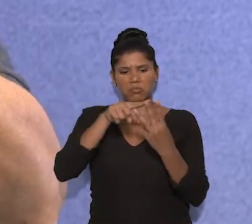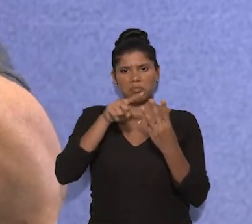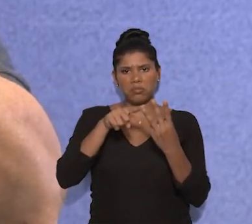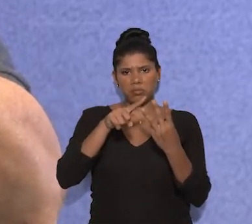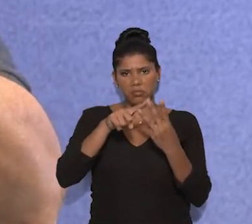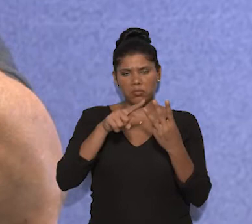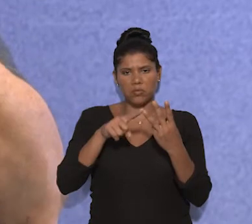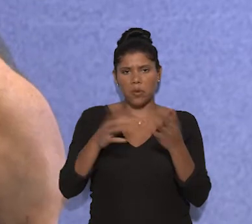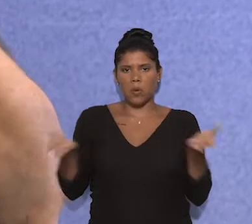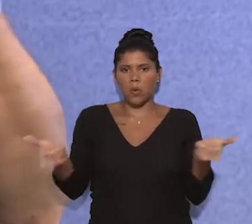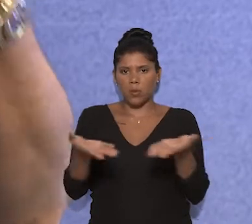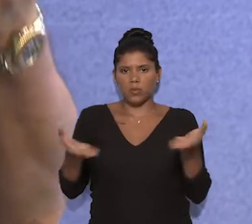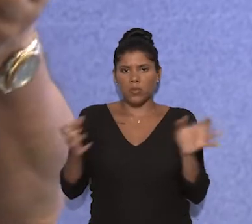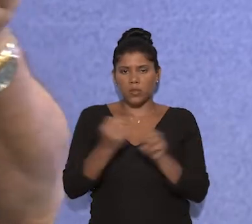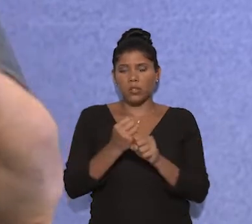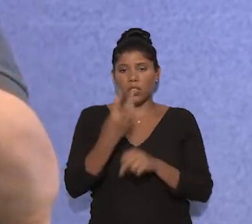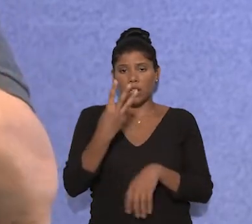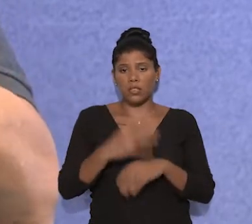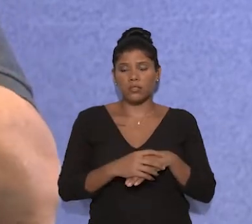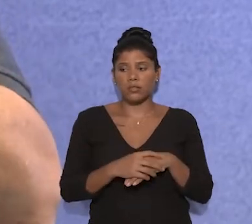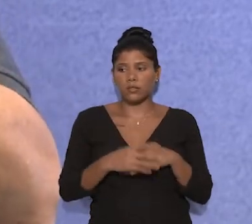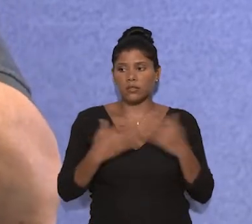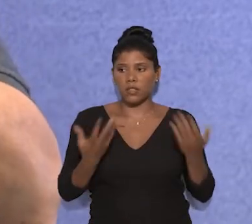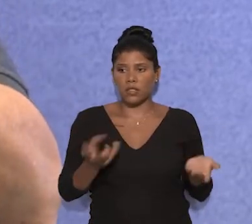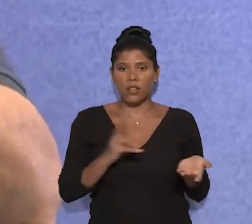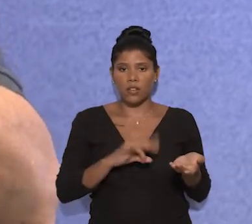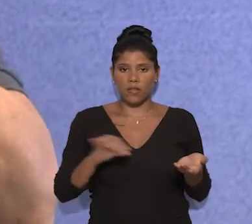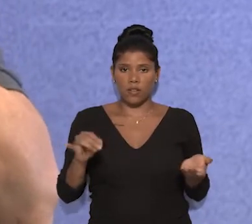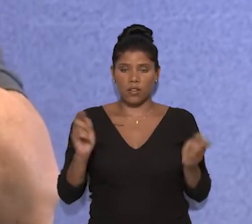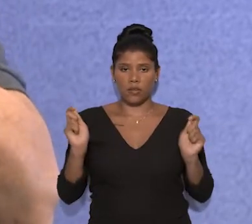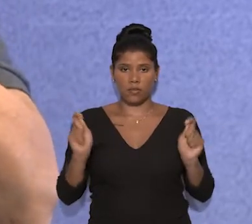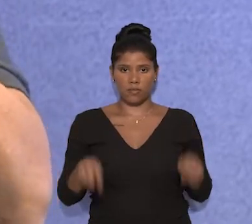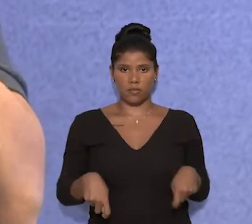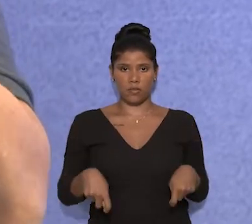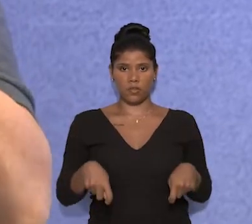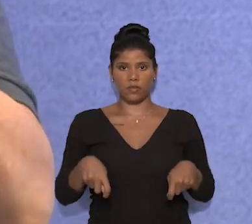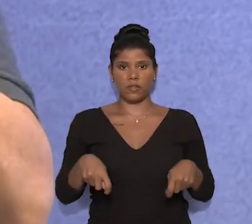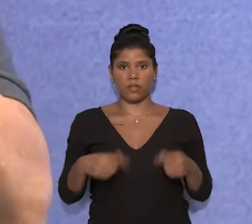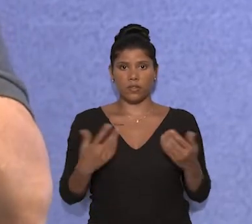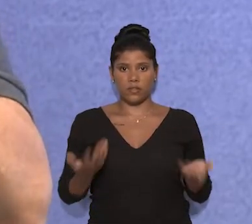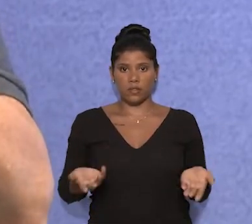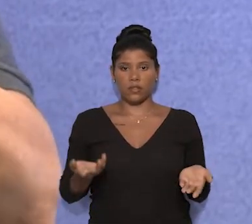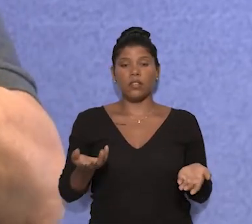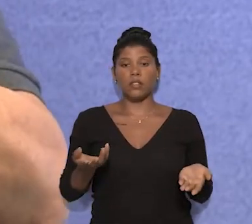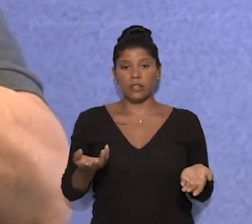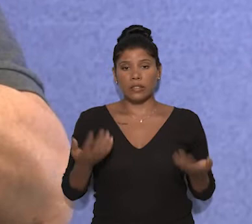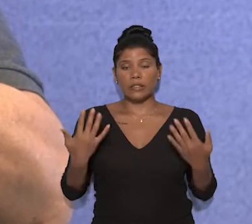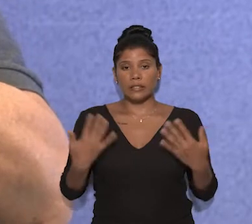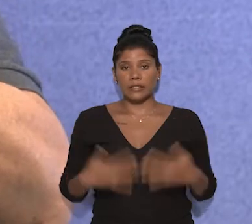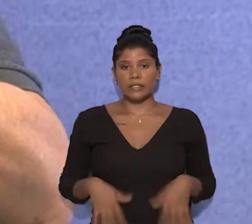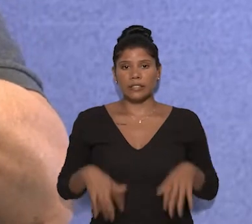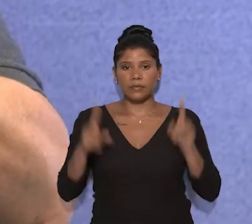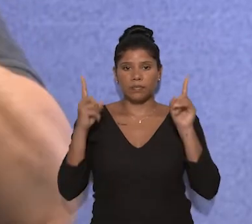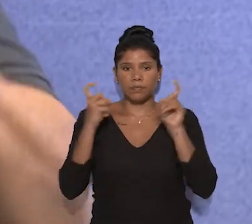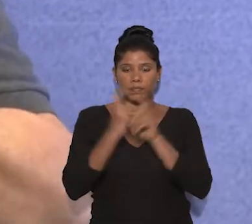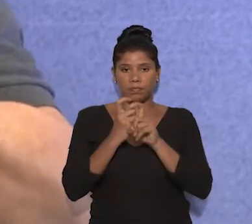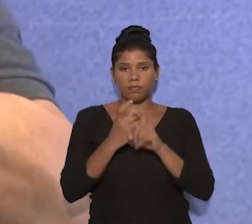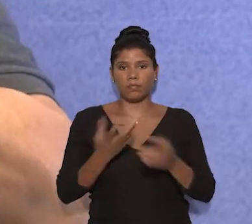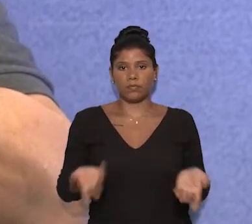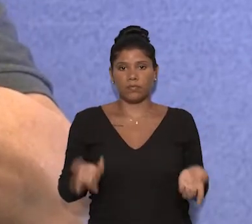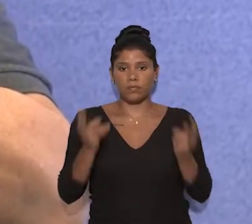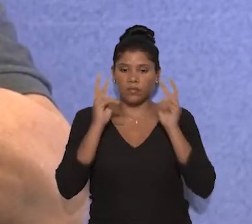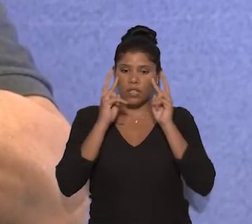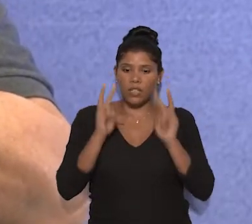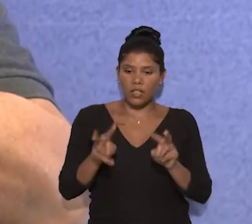regularizados hoje. Então, aí o Vojvoda já vai poder trabalhar, porque a situação do Vojvoda era muito delicada. Ele olhava